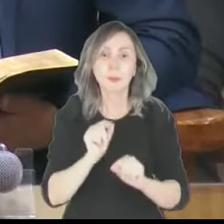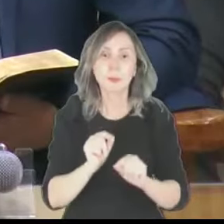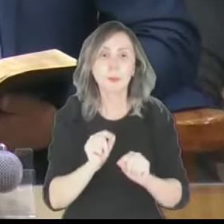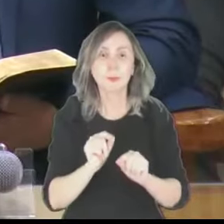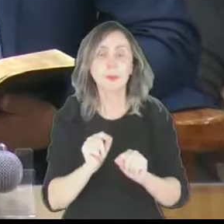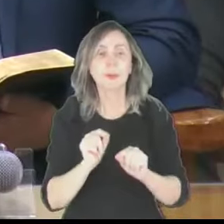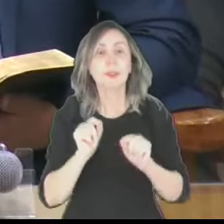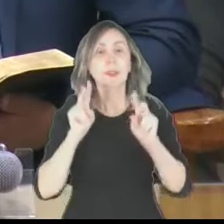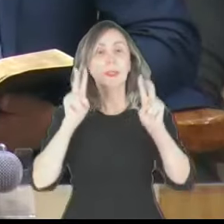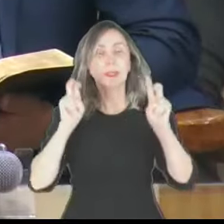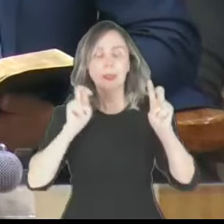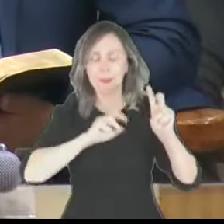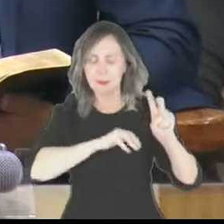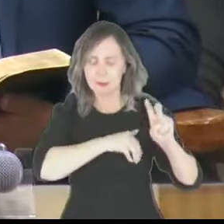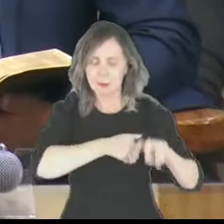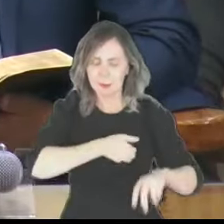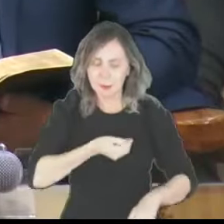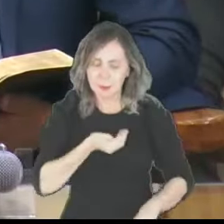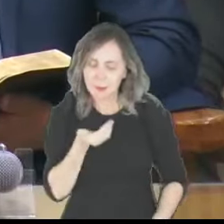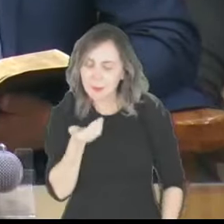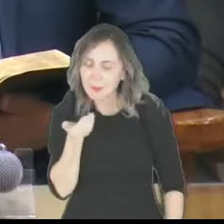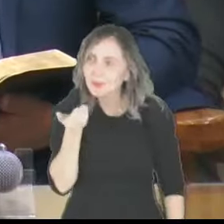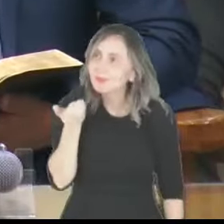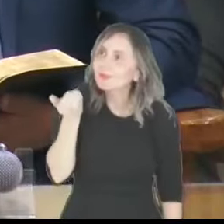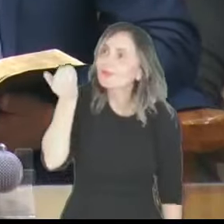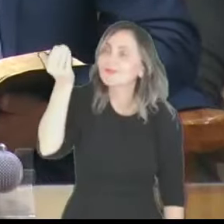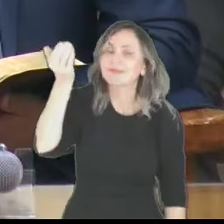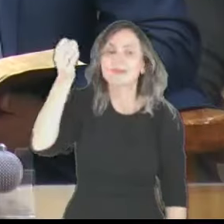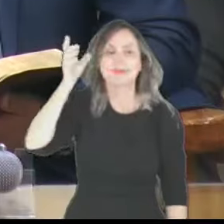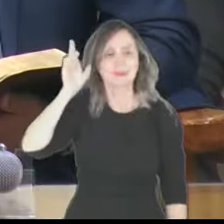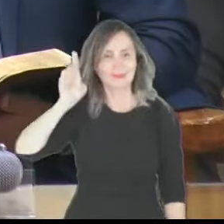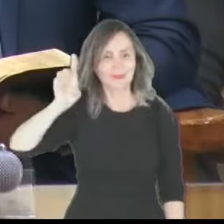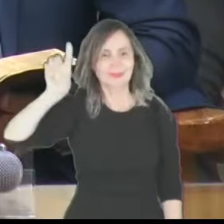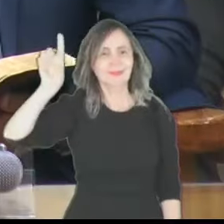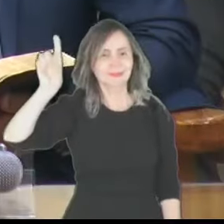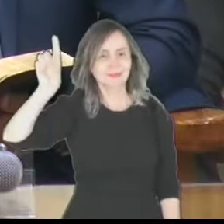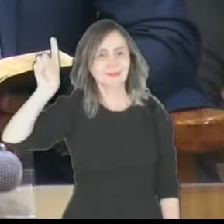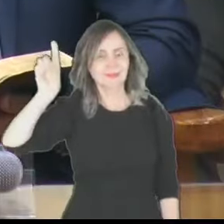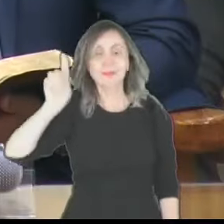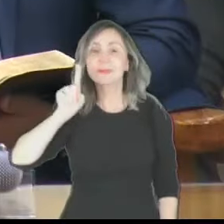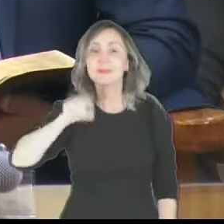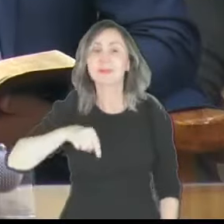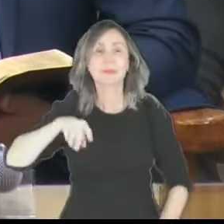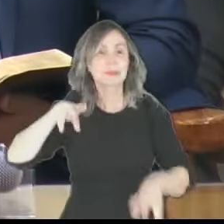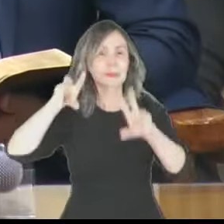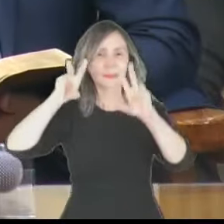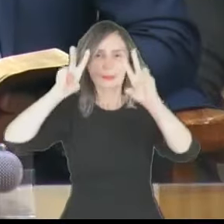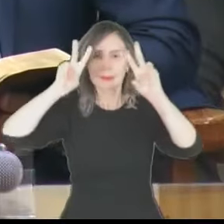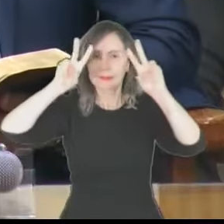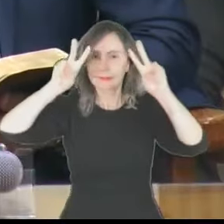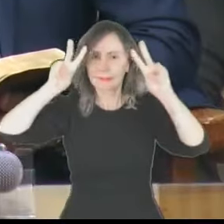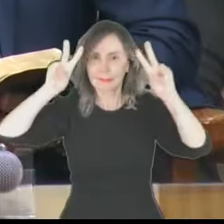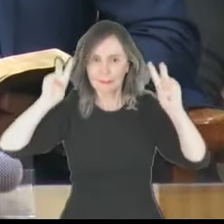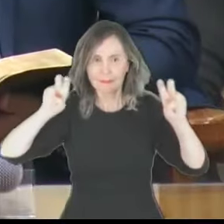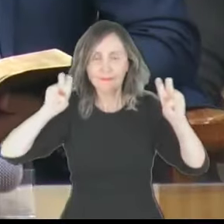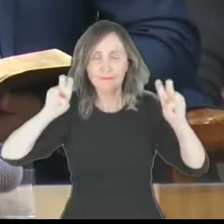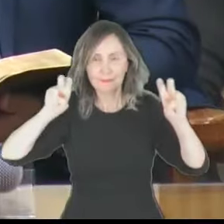consagração a Deus. E esse é um dos assuntos que